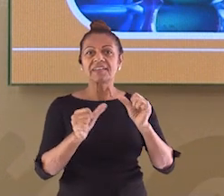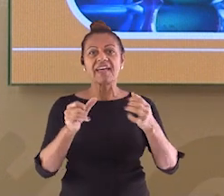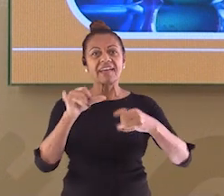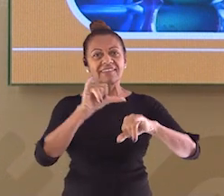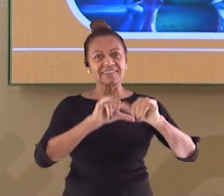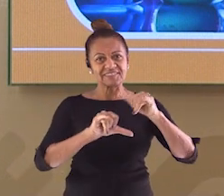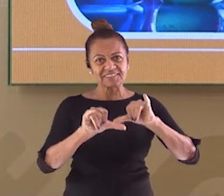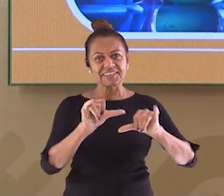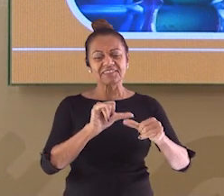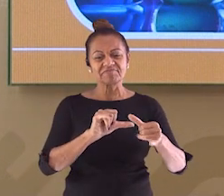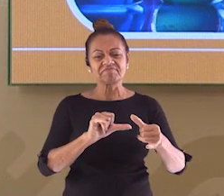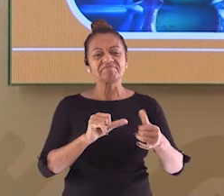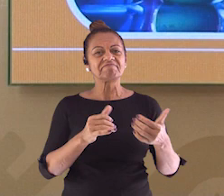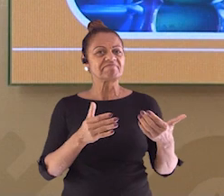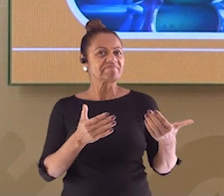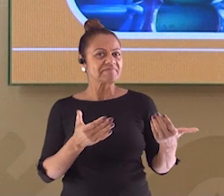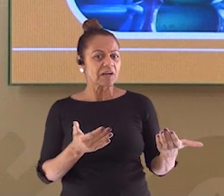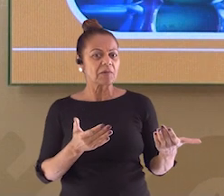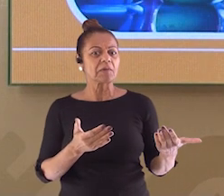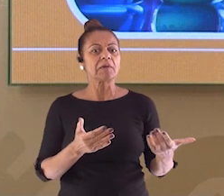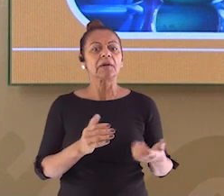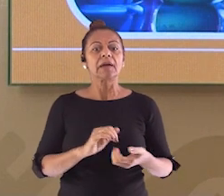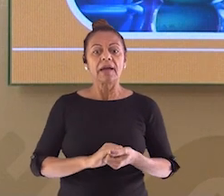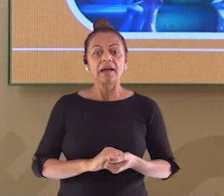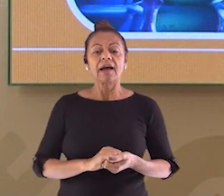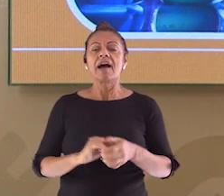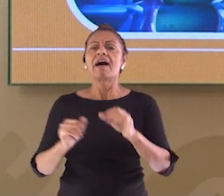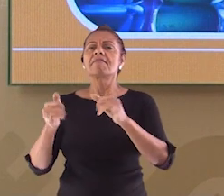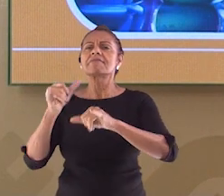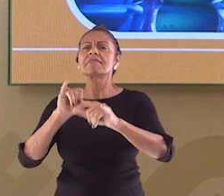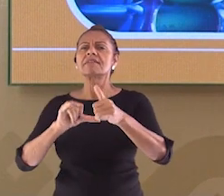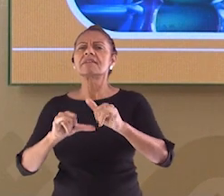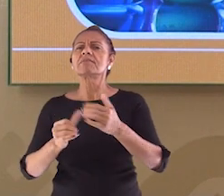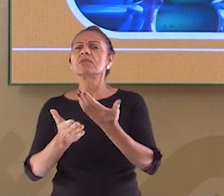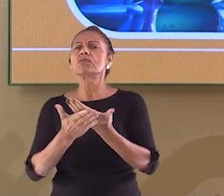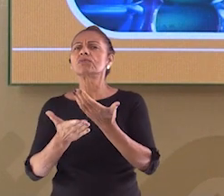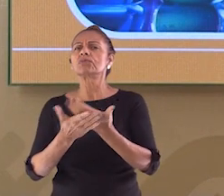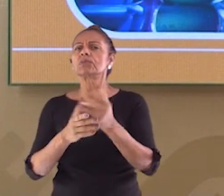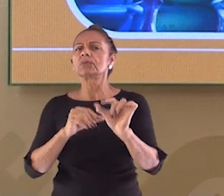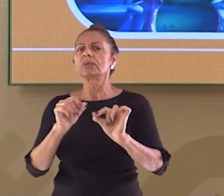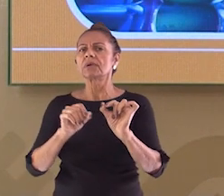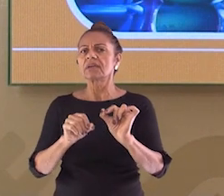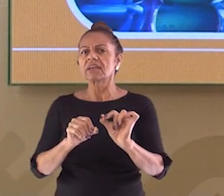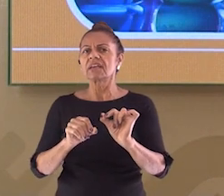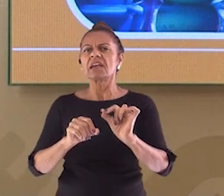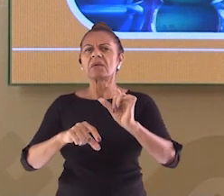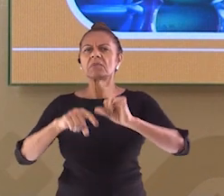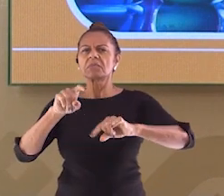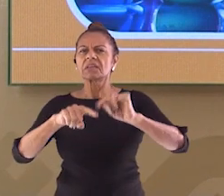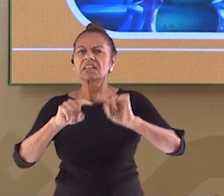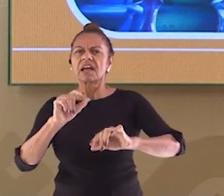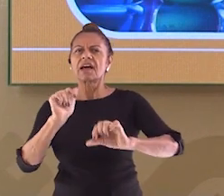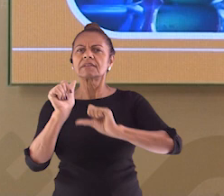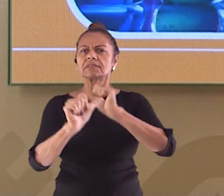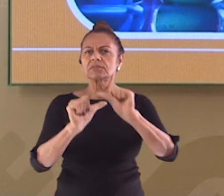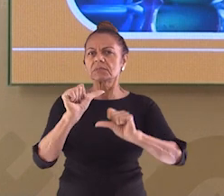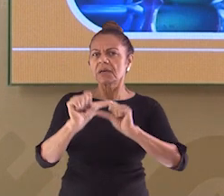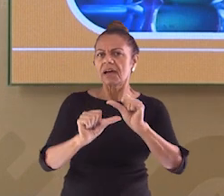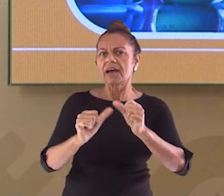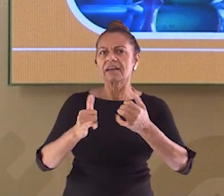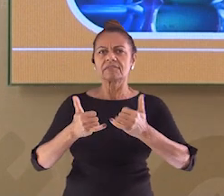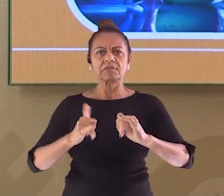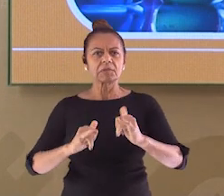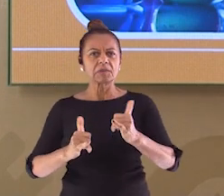química ela é o ramo da ciência da natureza que estuda as transformações, as propriedades, a energia,